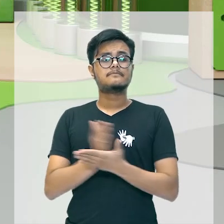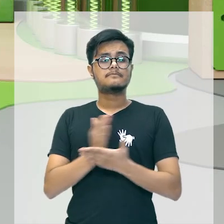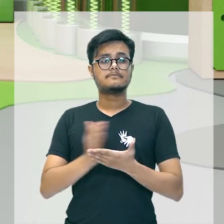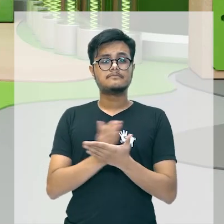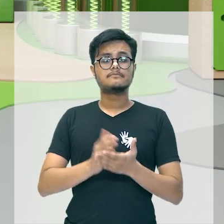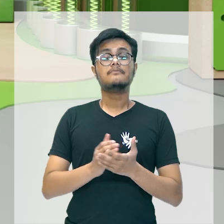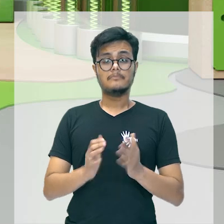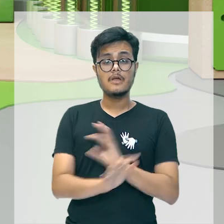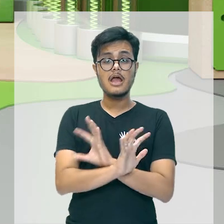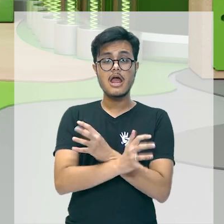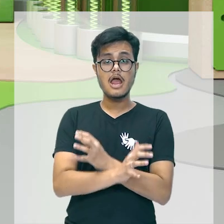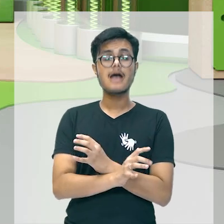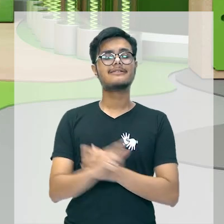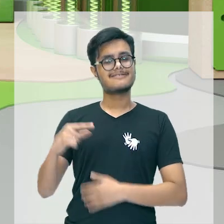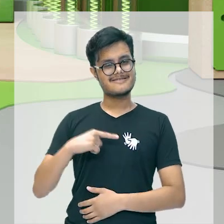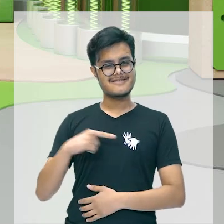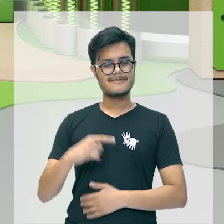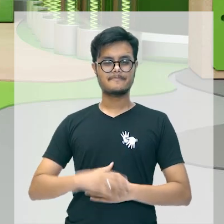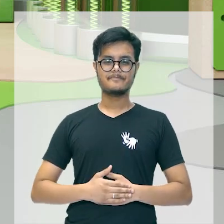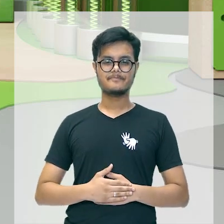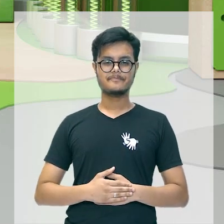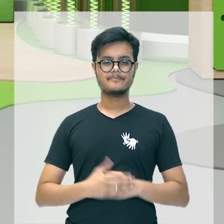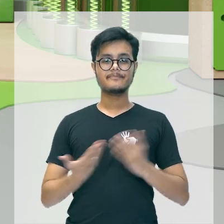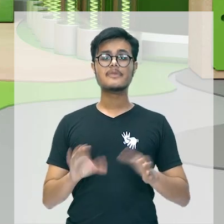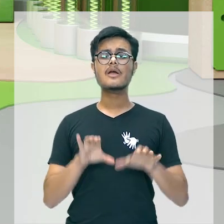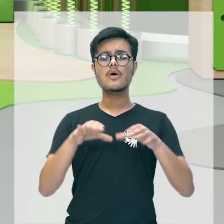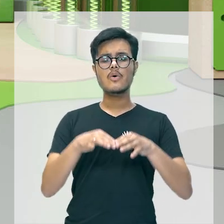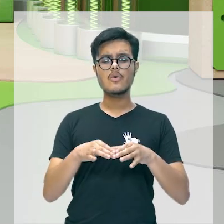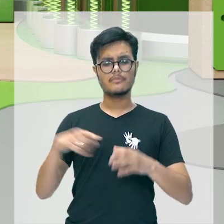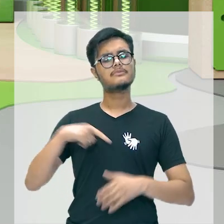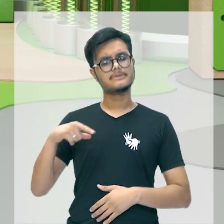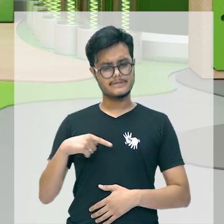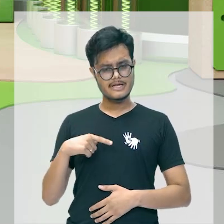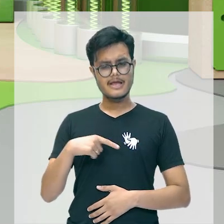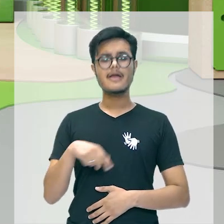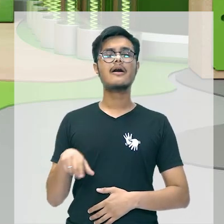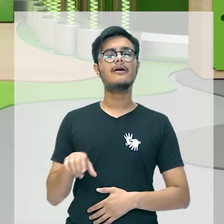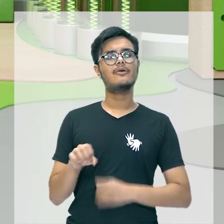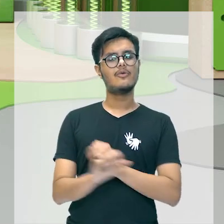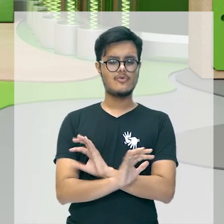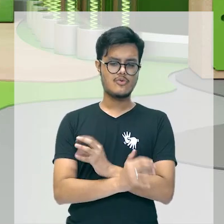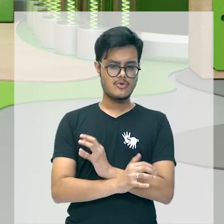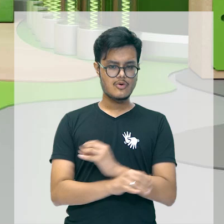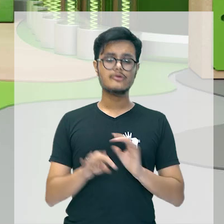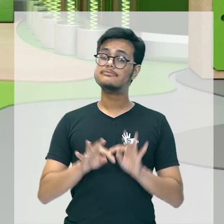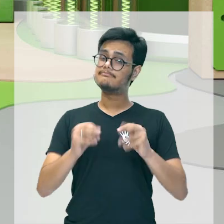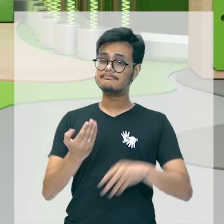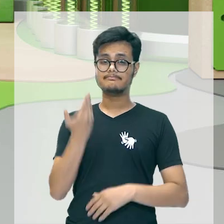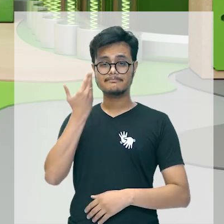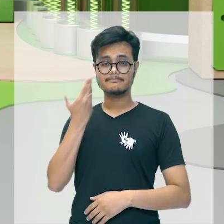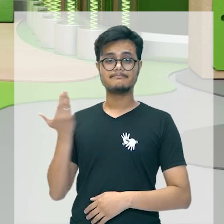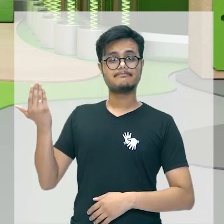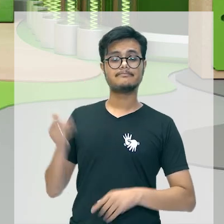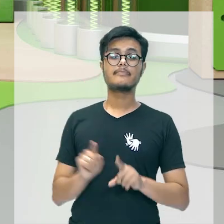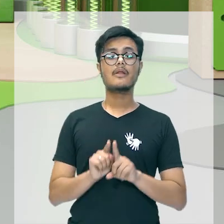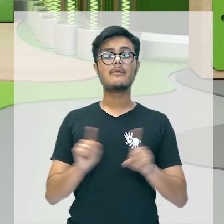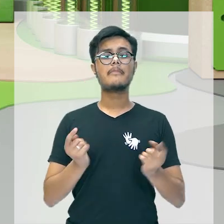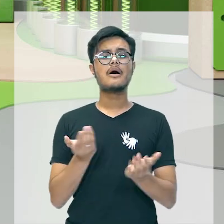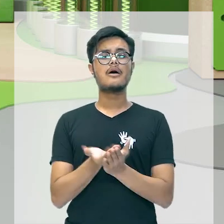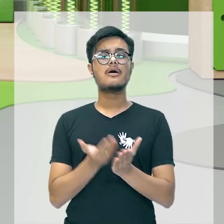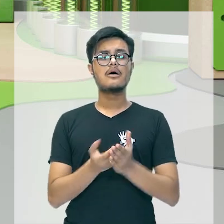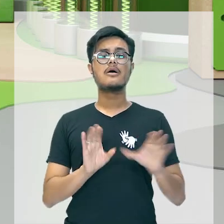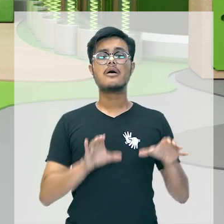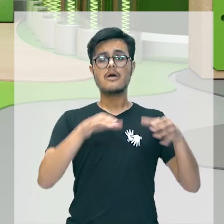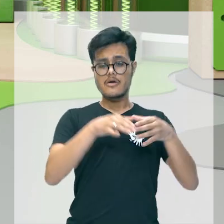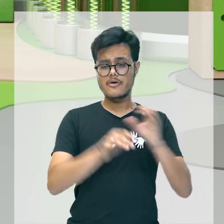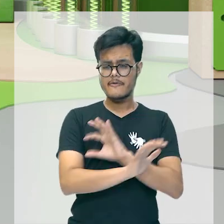também o grupo dos vertebrados, né? Então você viu aí que nós temos um grupo de invertebrados, são todos esses, mas a gente vai ter o